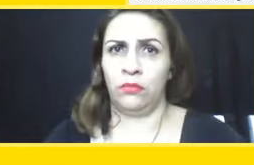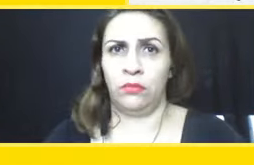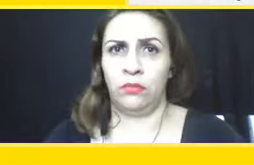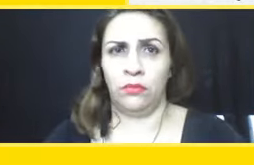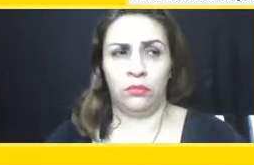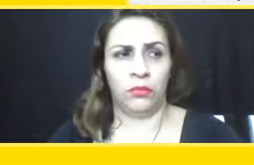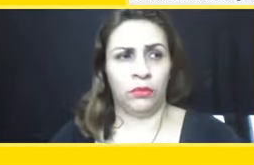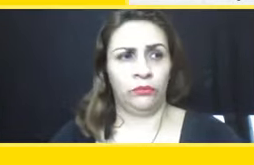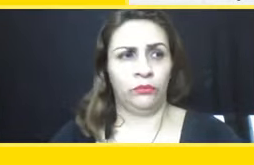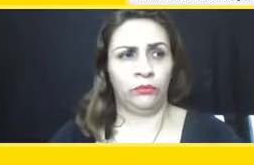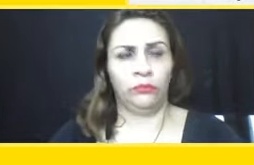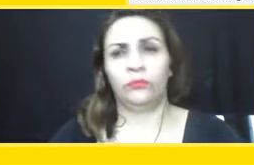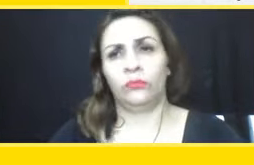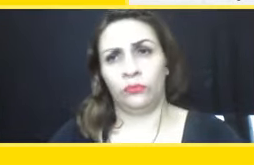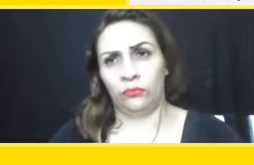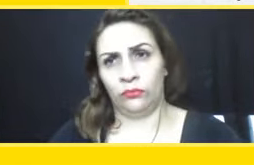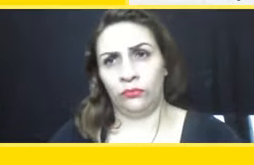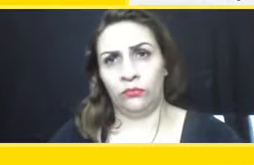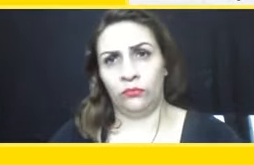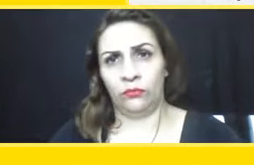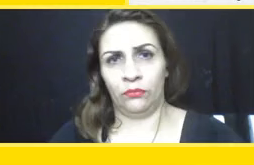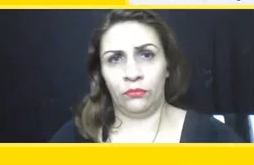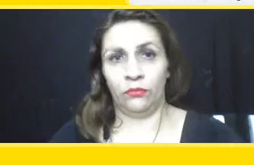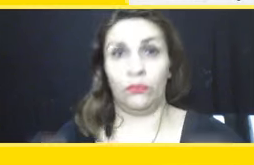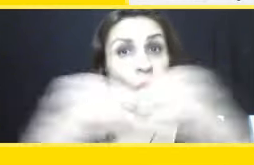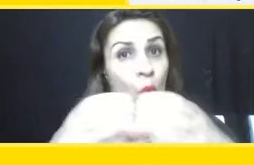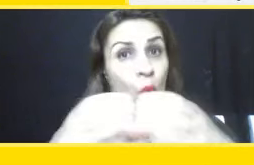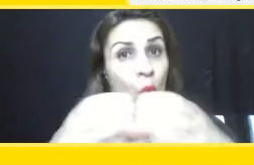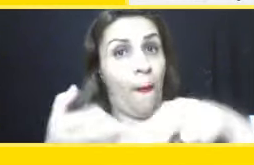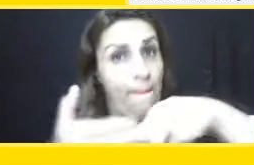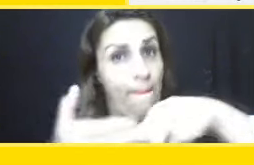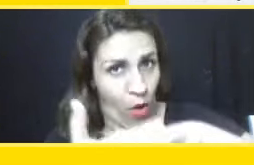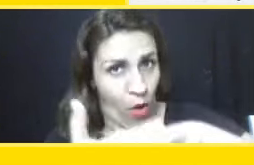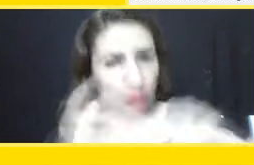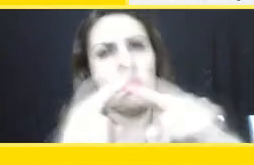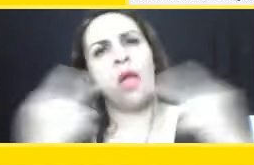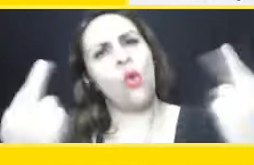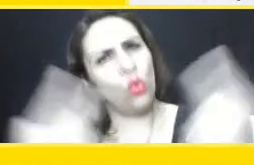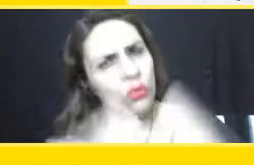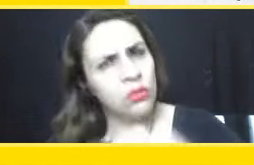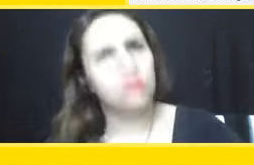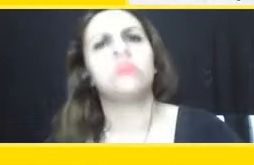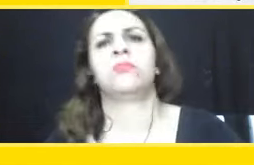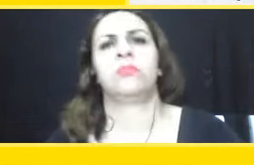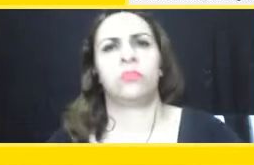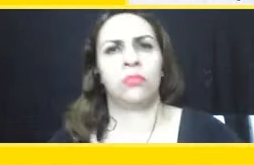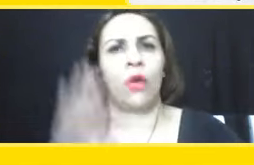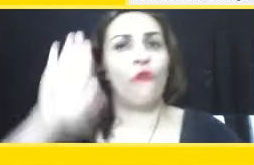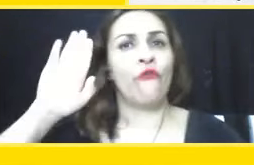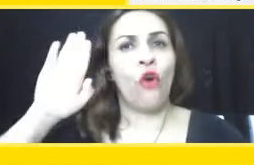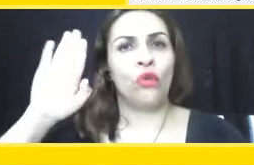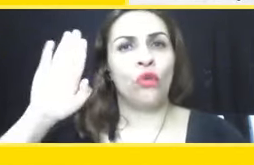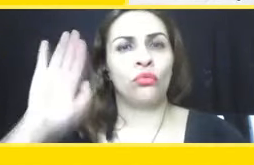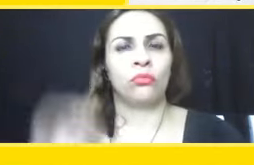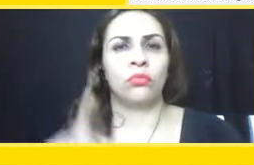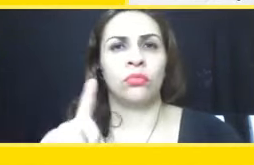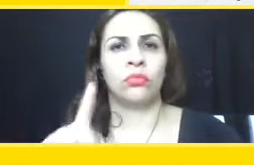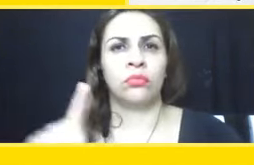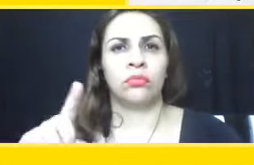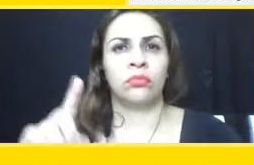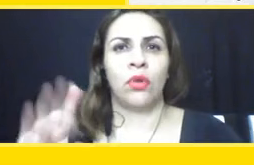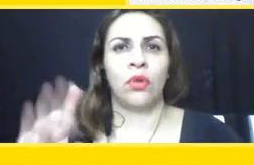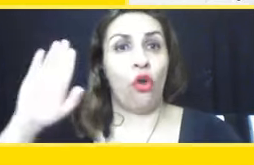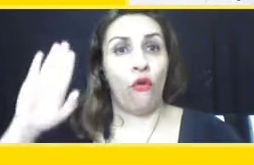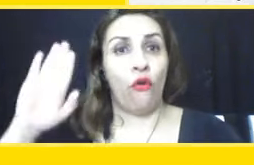Dizer ao senhor que o Moab se reuniu e somente um voto a favor e na linha que o senhor colocou.